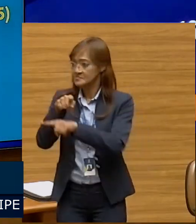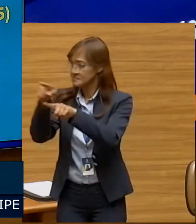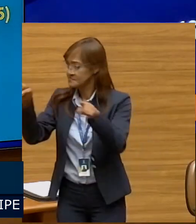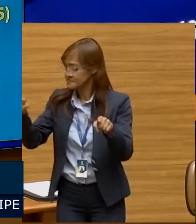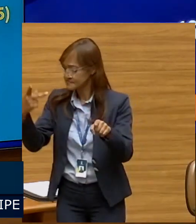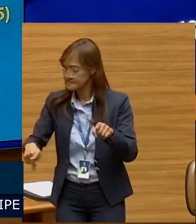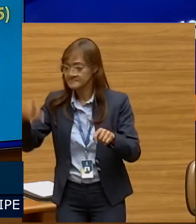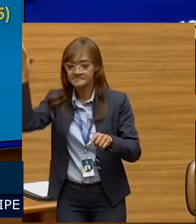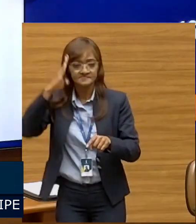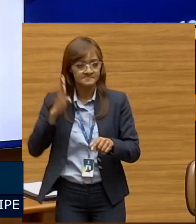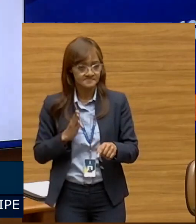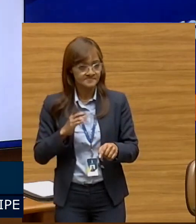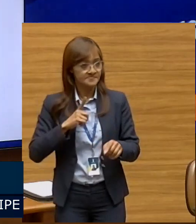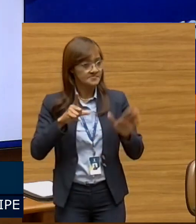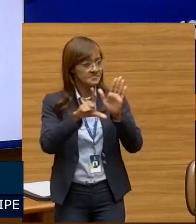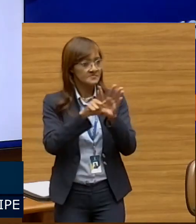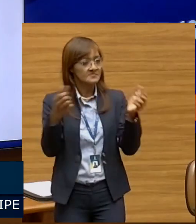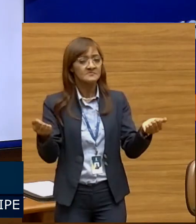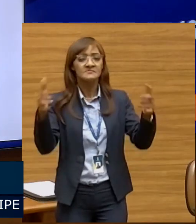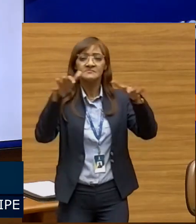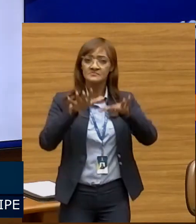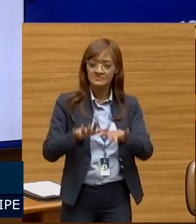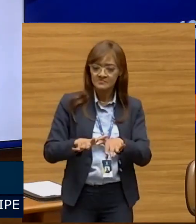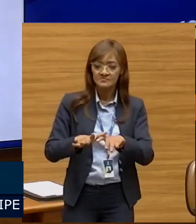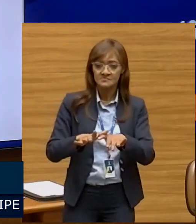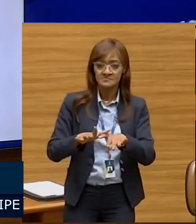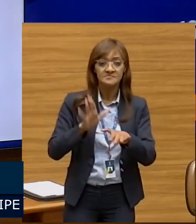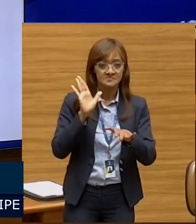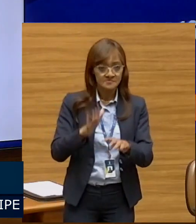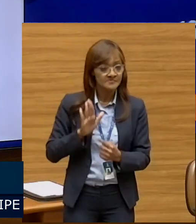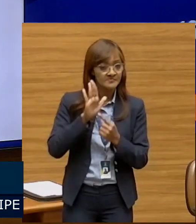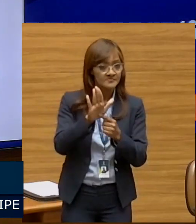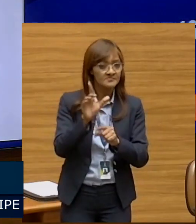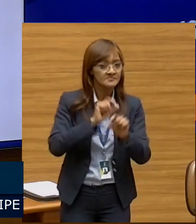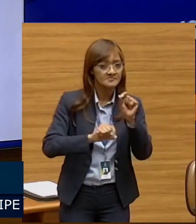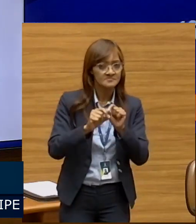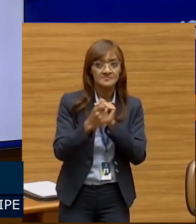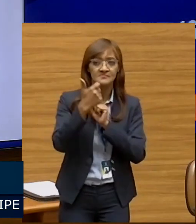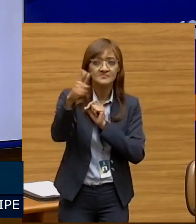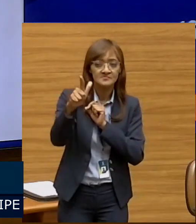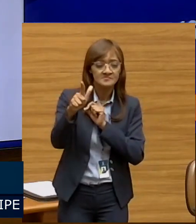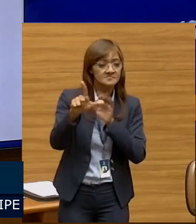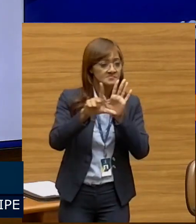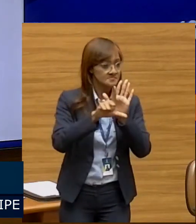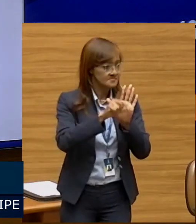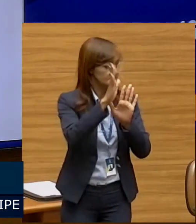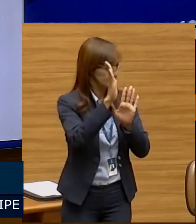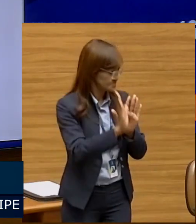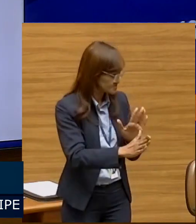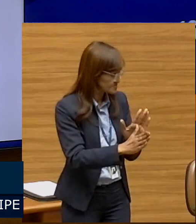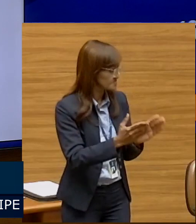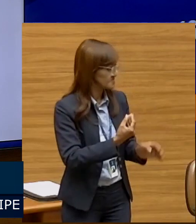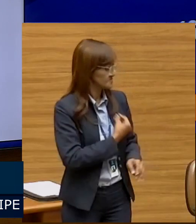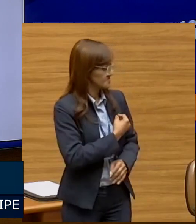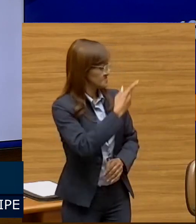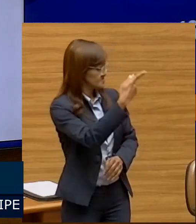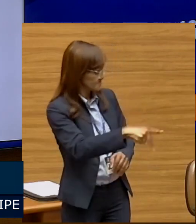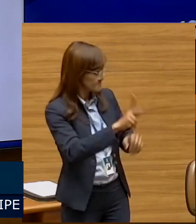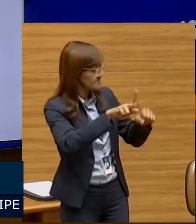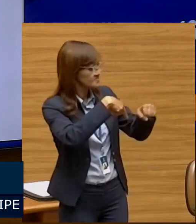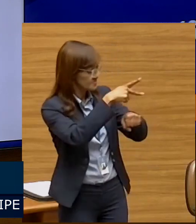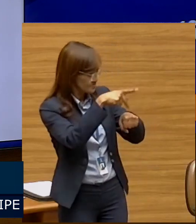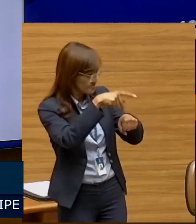Lei Brasileira de Inclusão, que ela vai dialogar sobre esse acesso. Outras leis já precediam aqui no país